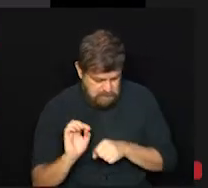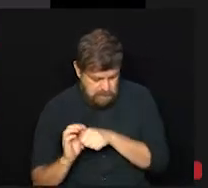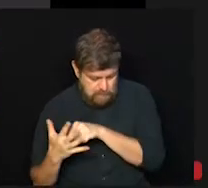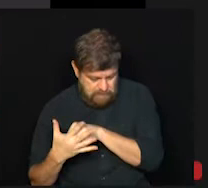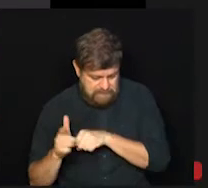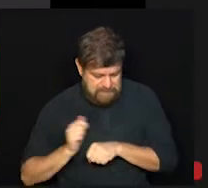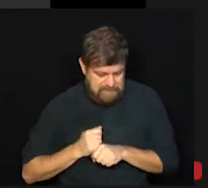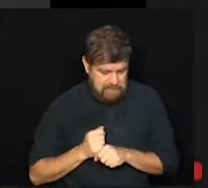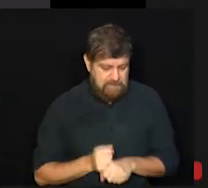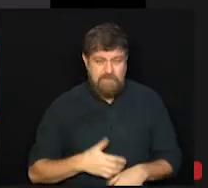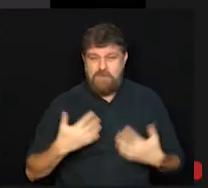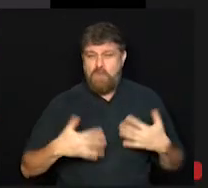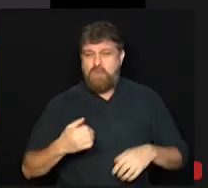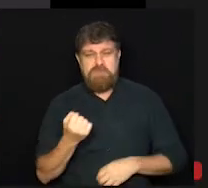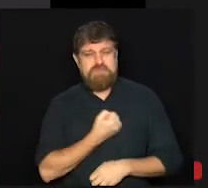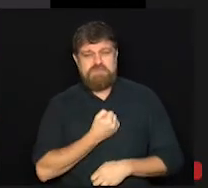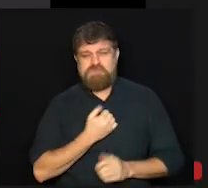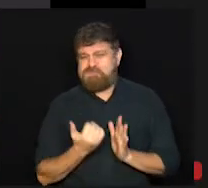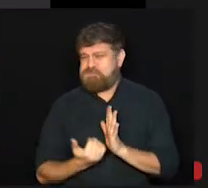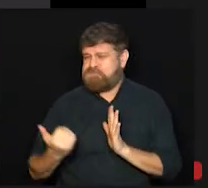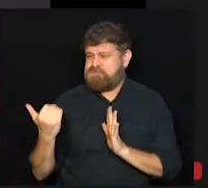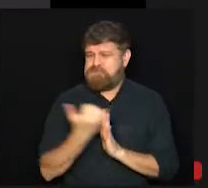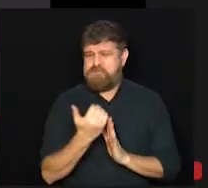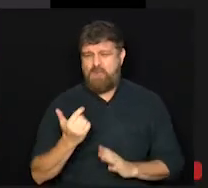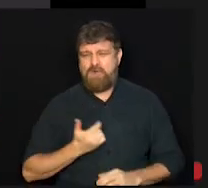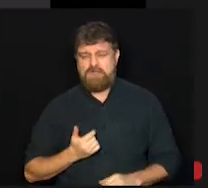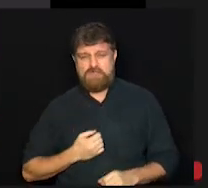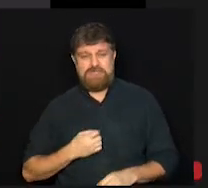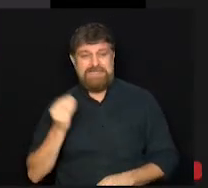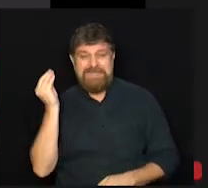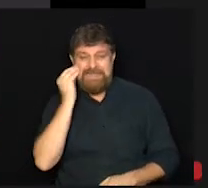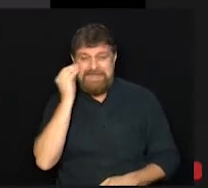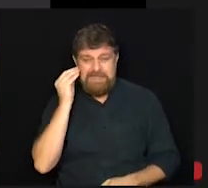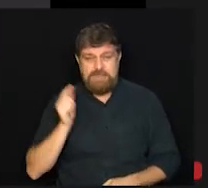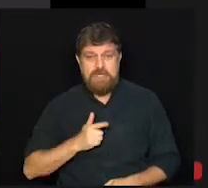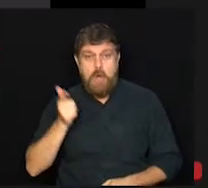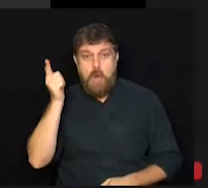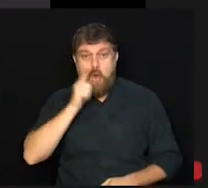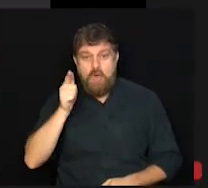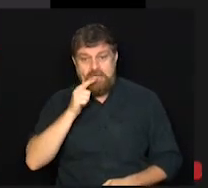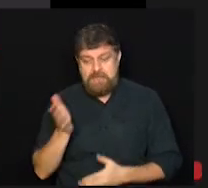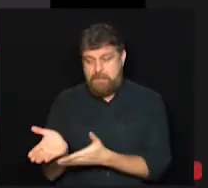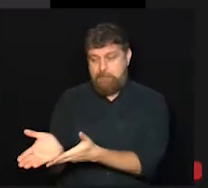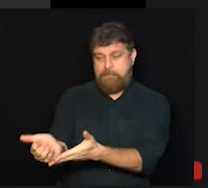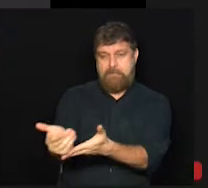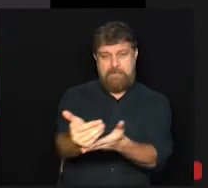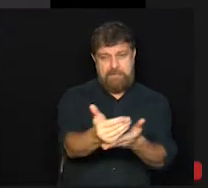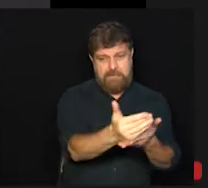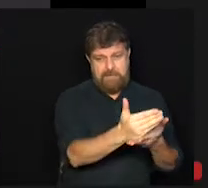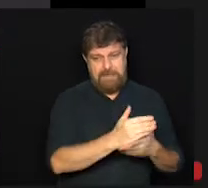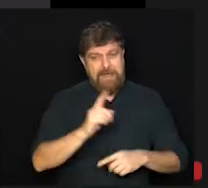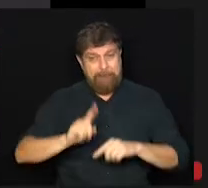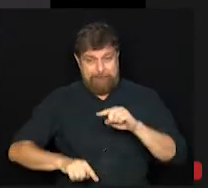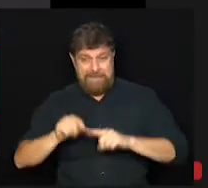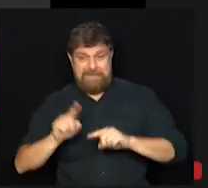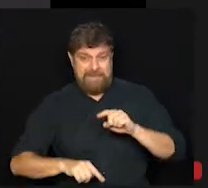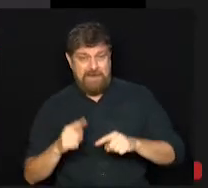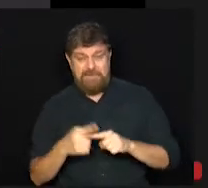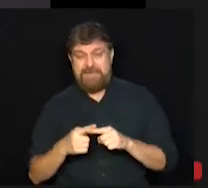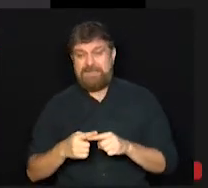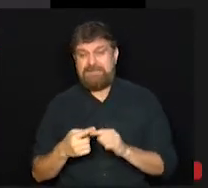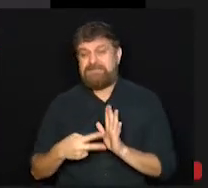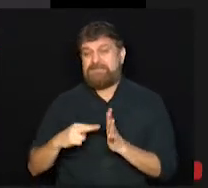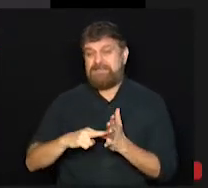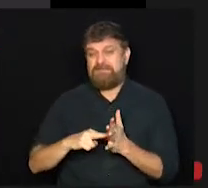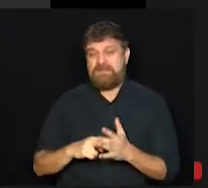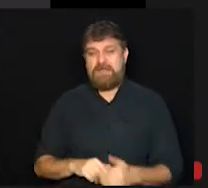de testes. Mantivemos uma campanha para arrecadação de recursos, porque não significa que o governo